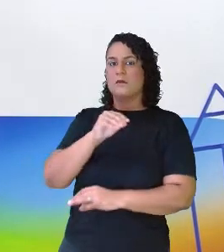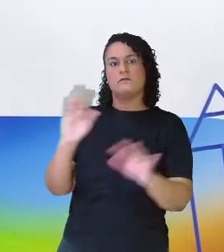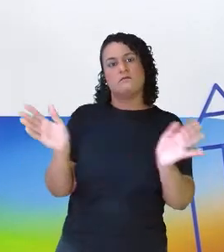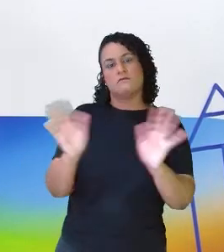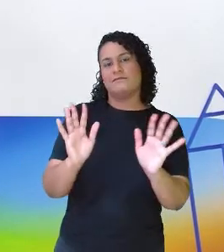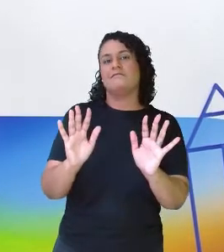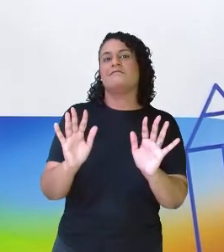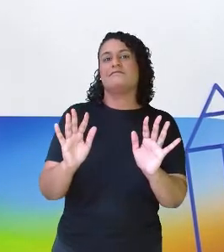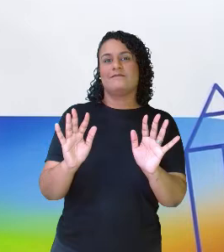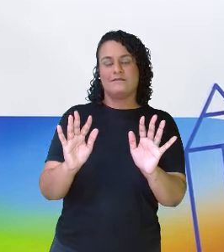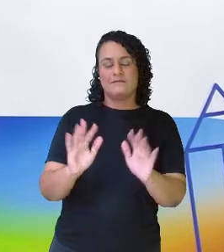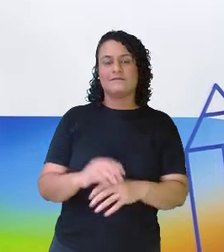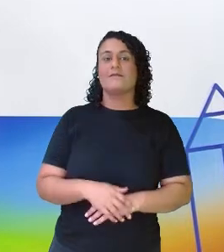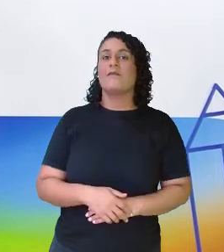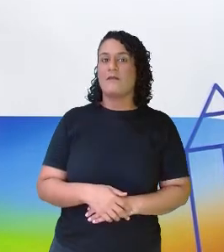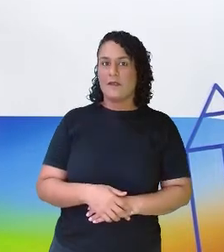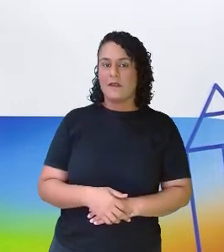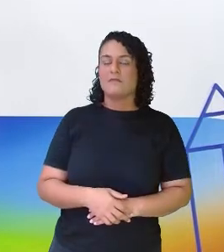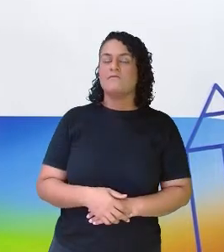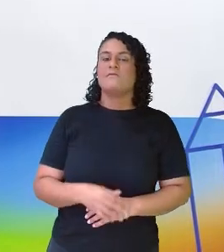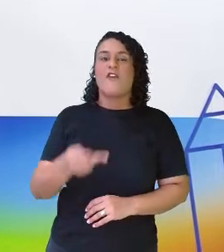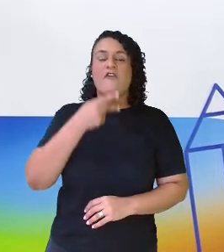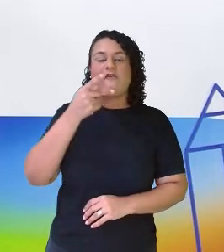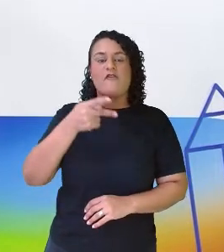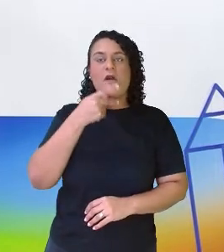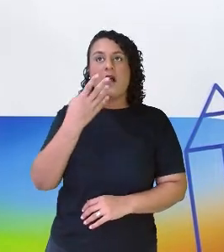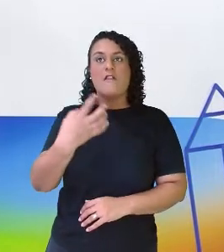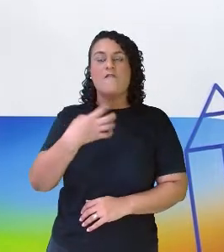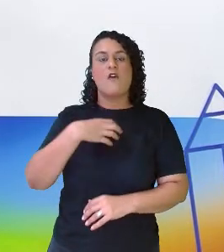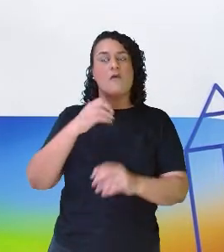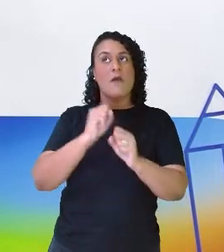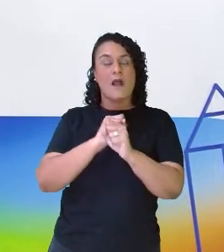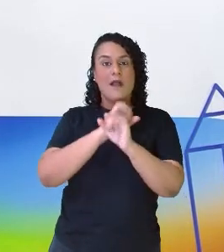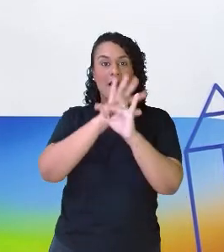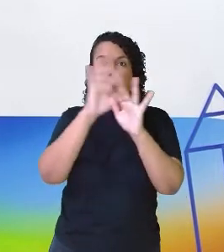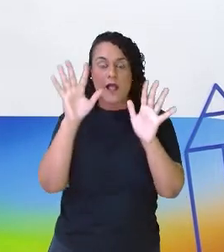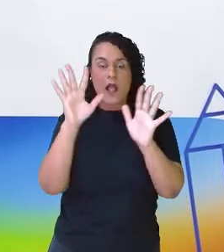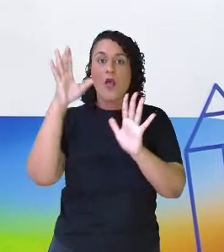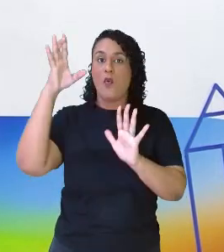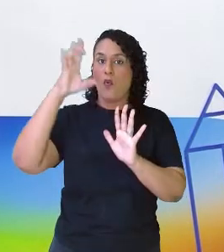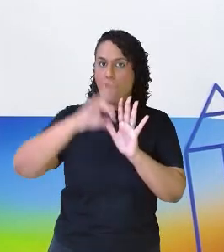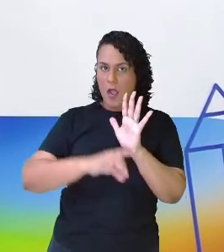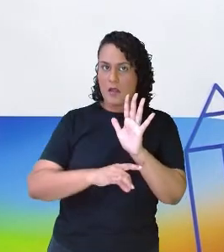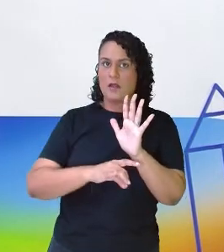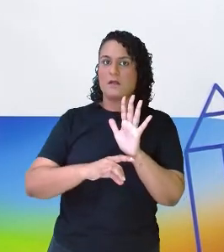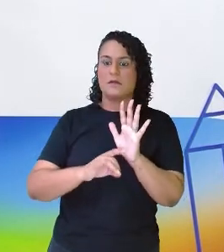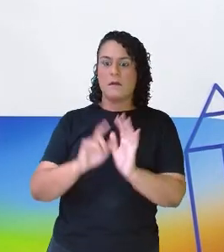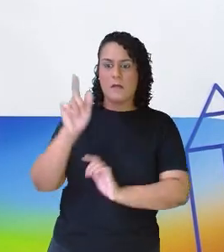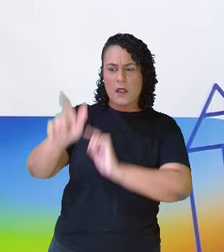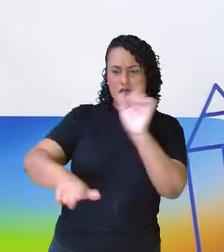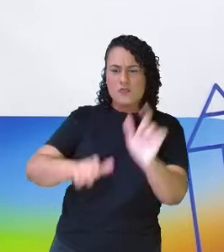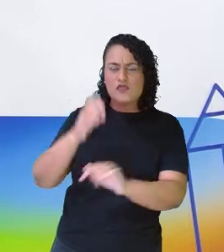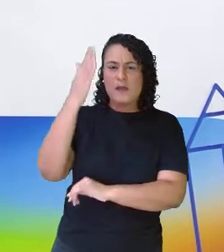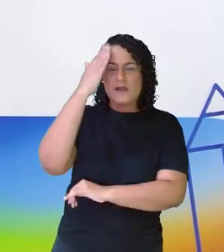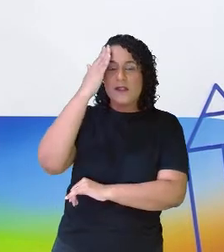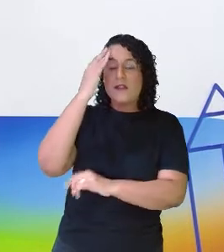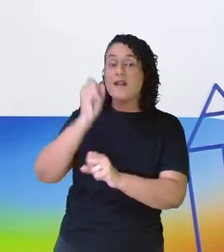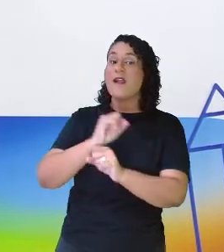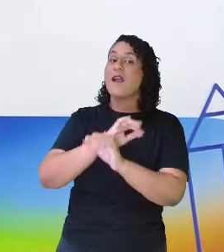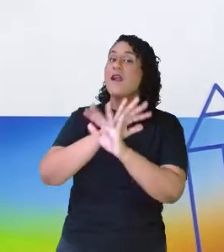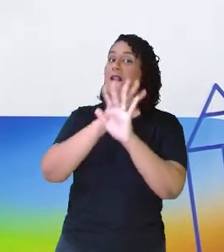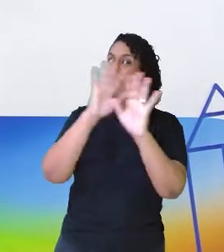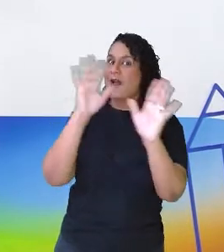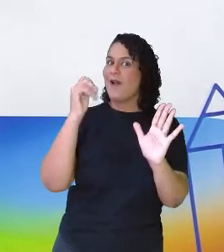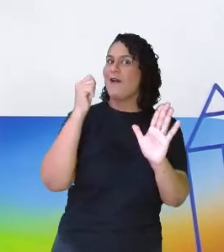A gente fala de uma forma clara e coesa para que todo mundo possa entender o que está escrito